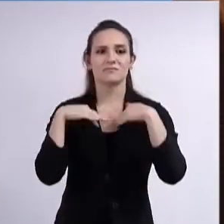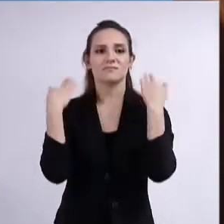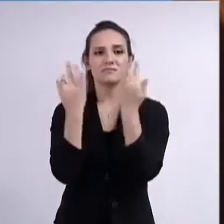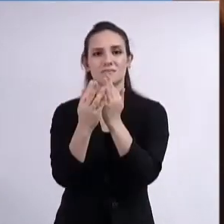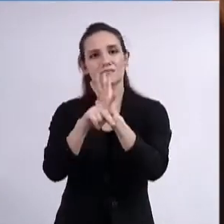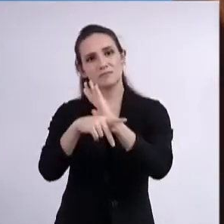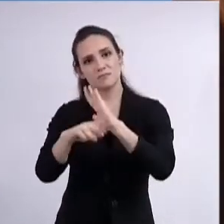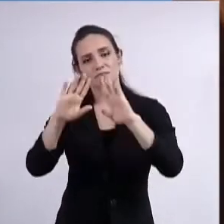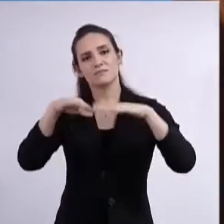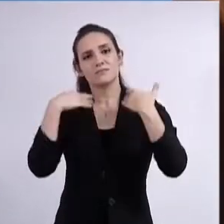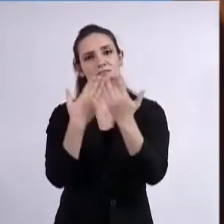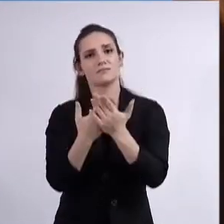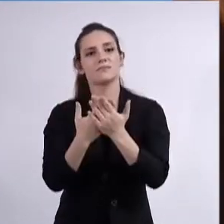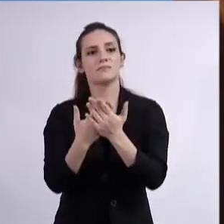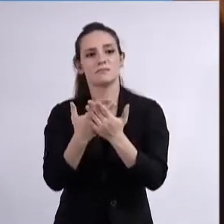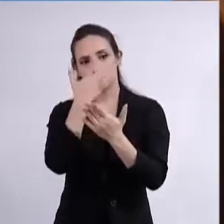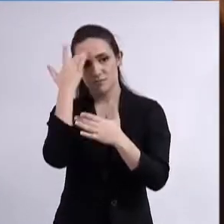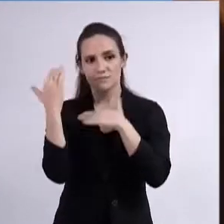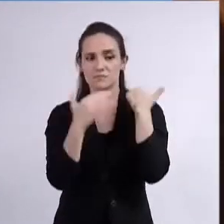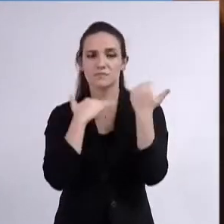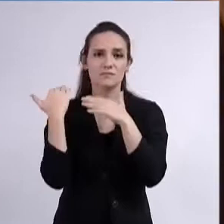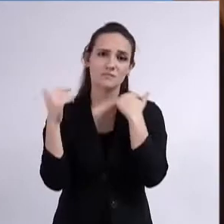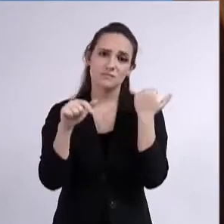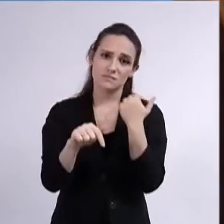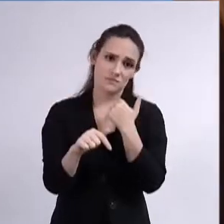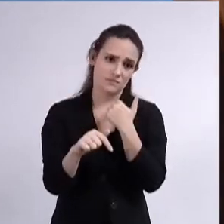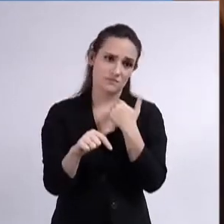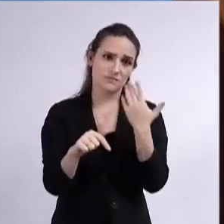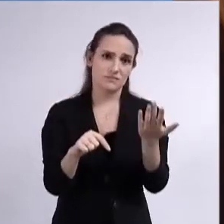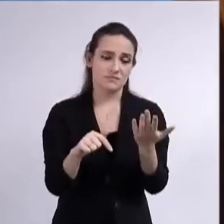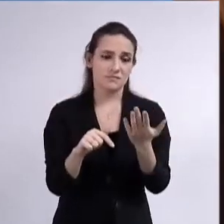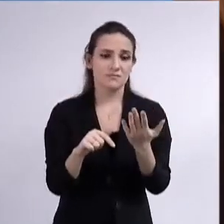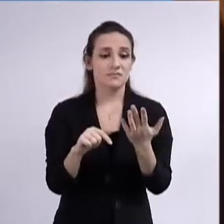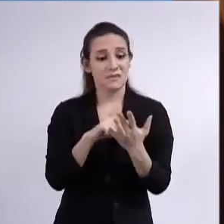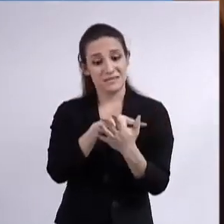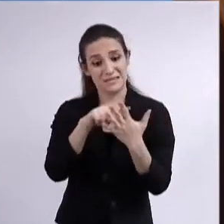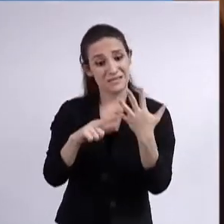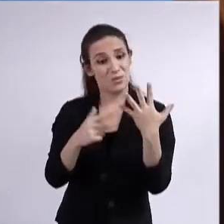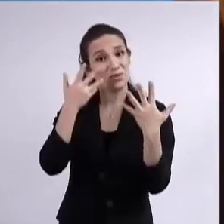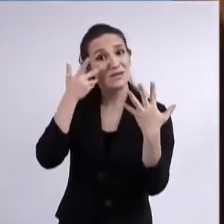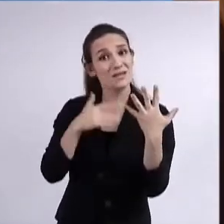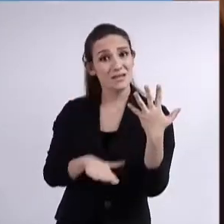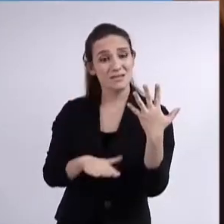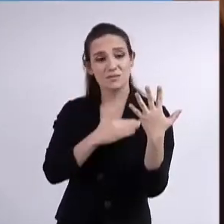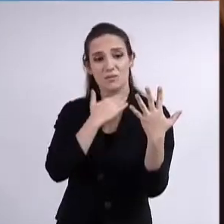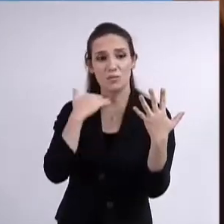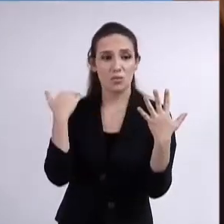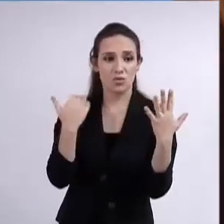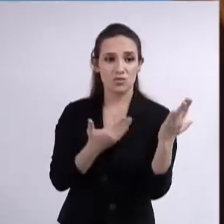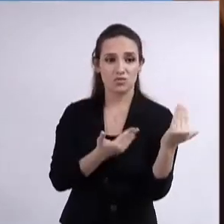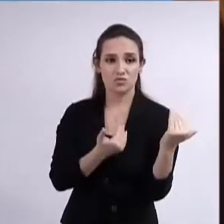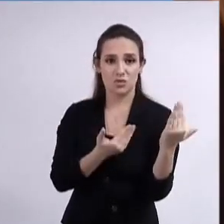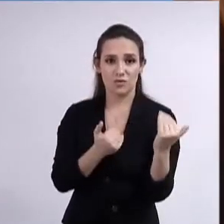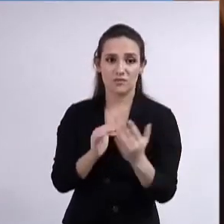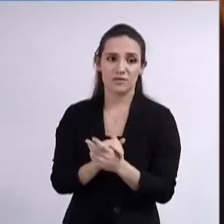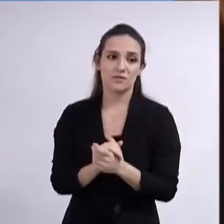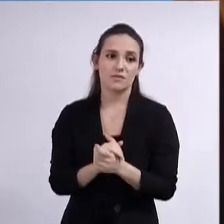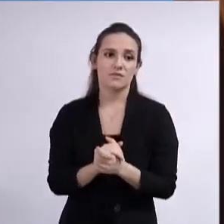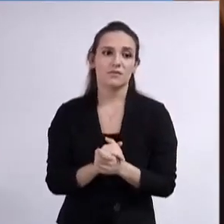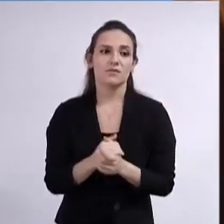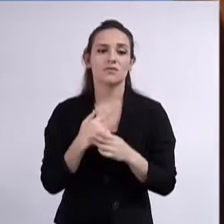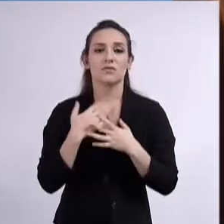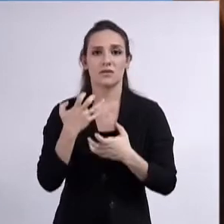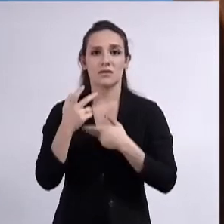familiares que perderam essas 7 pessoas, e dessas 7, 5 crianças pré-adolescentes. Então, quero